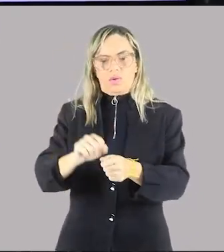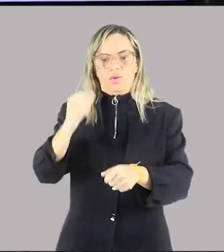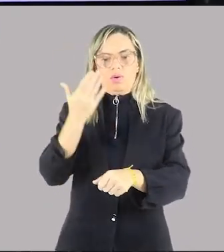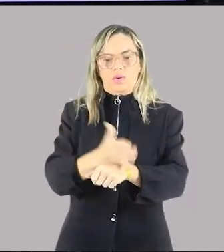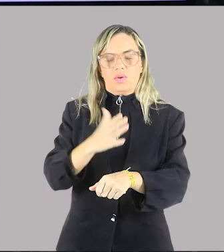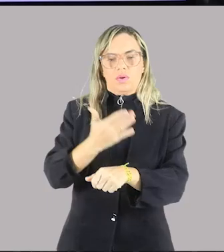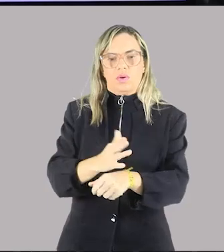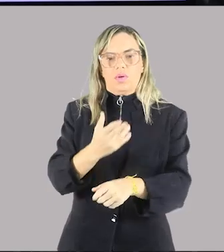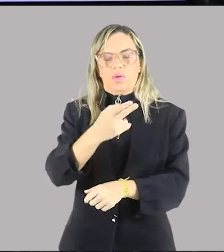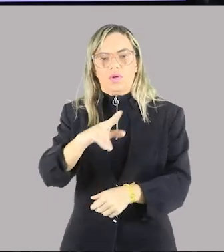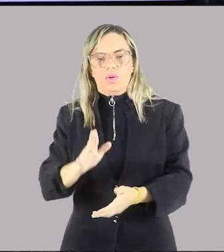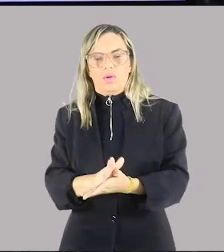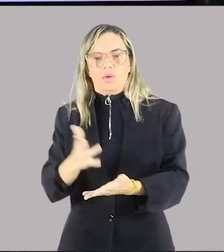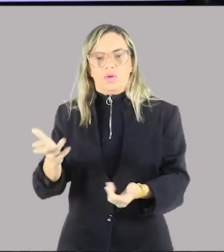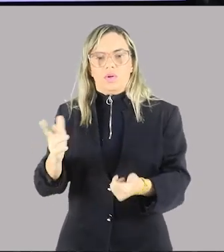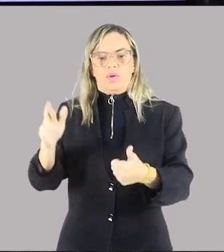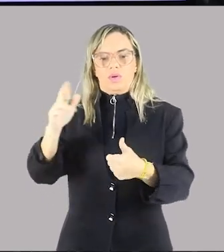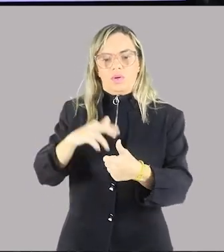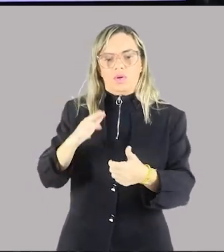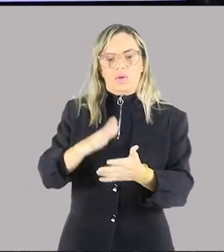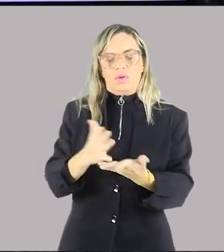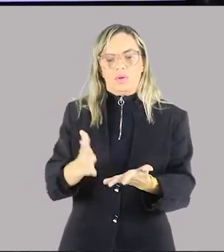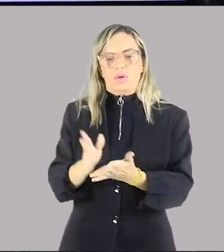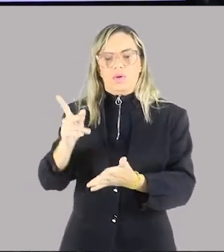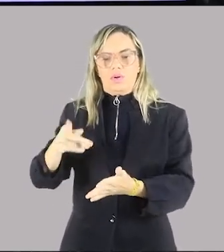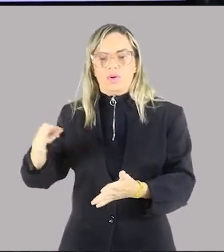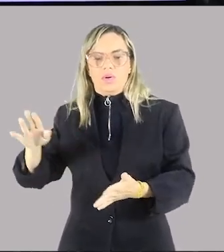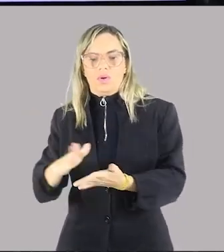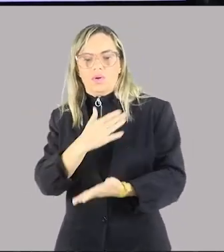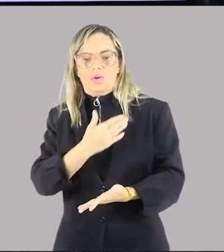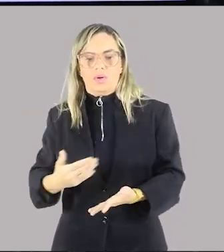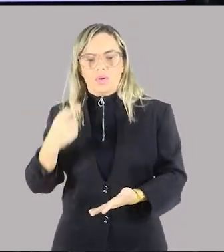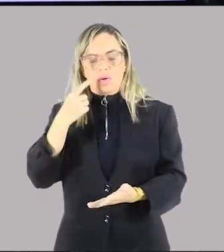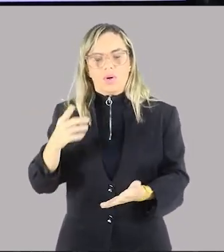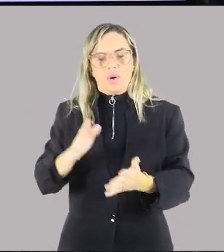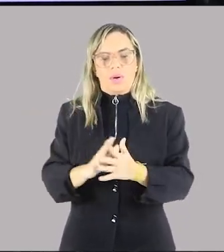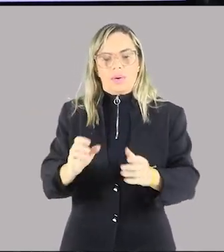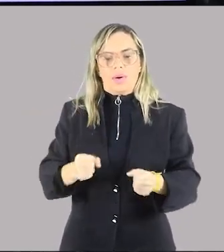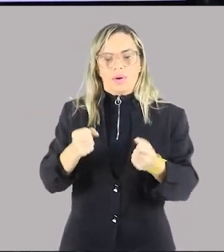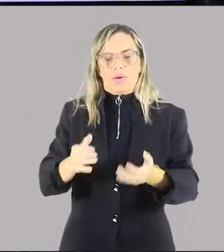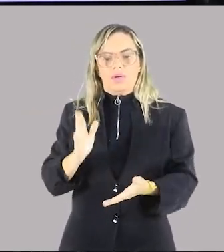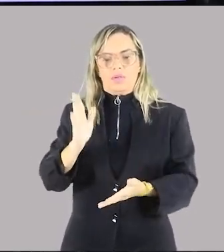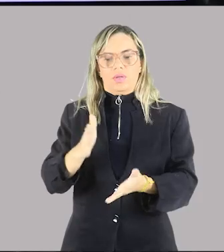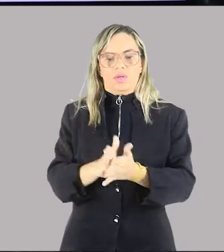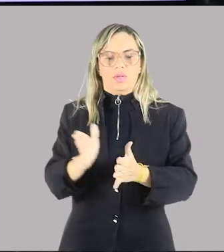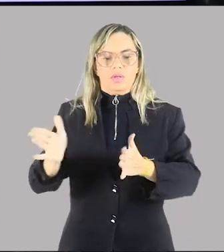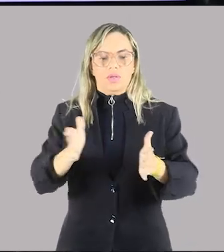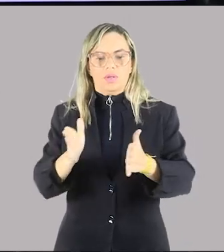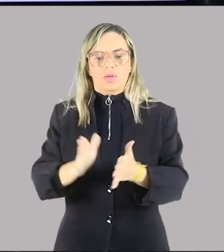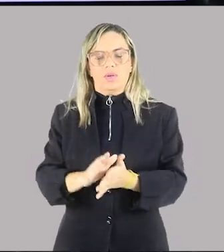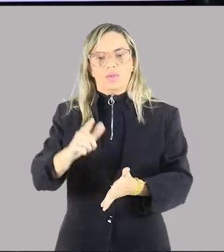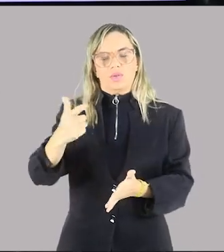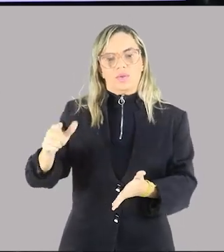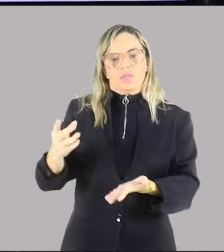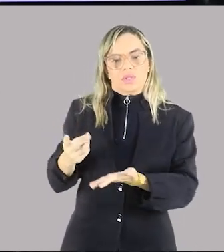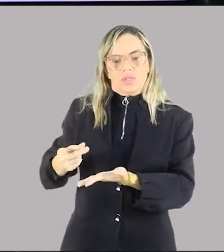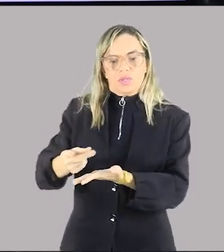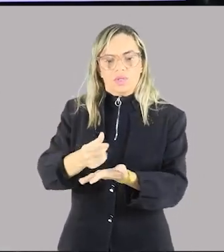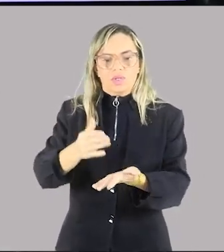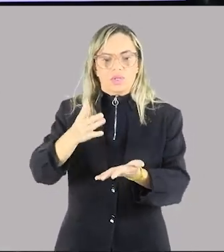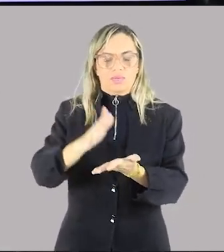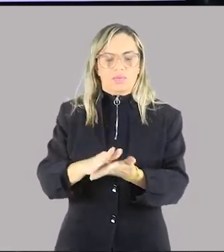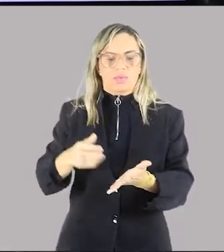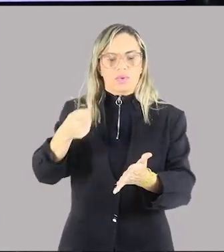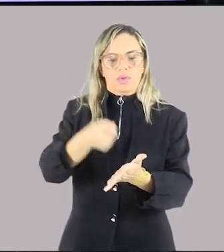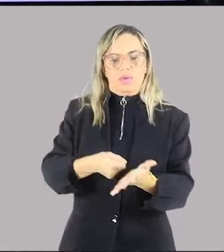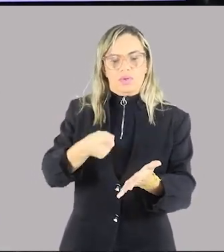do Estado, perfeito? O vínculo pode ser direto, temporário, sem remuneração, mas ele será, aqui nas nossas classificações, de 3